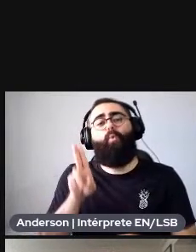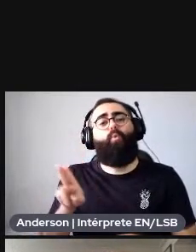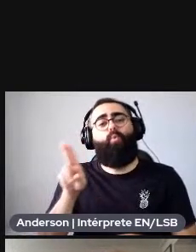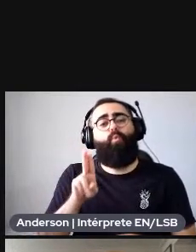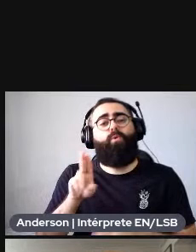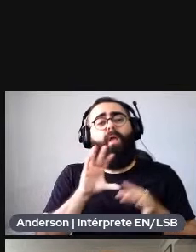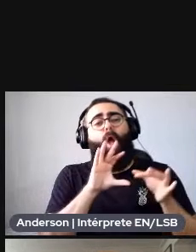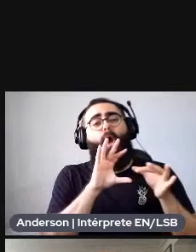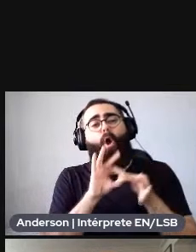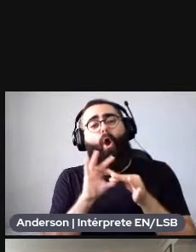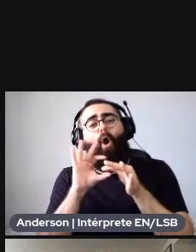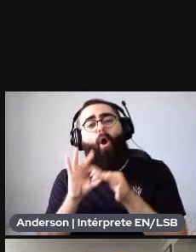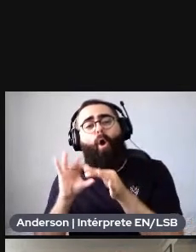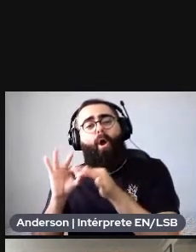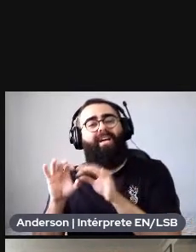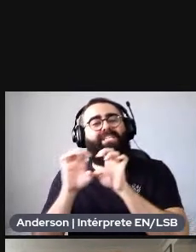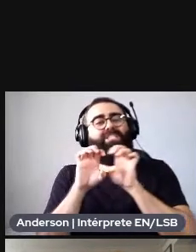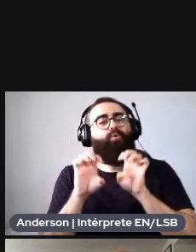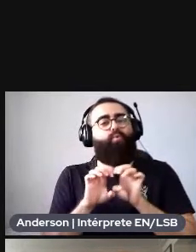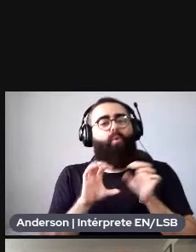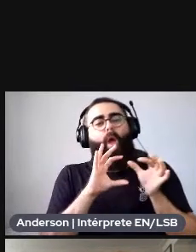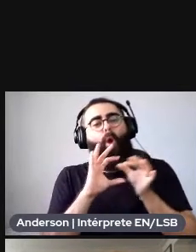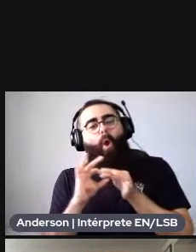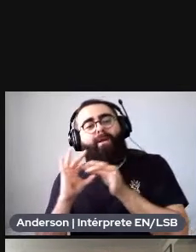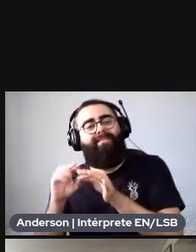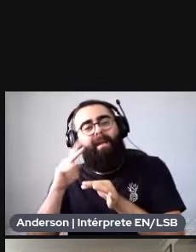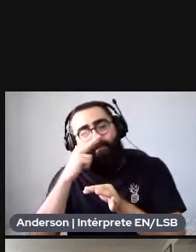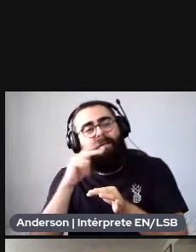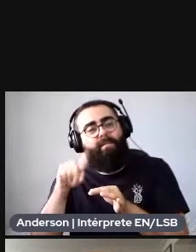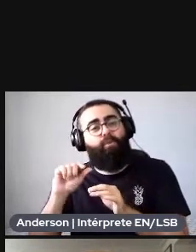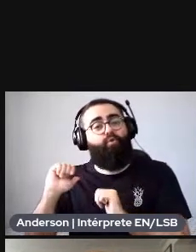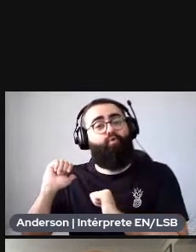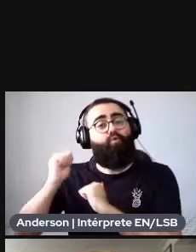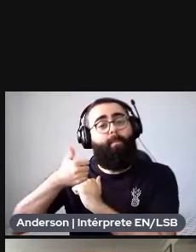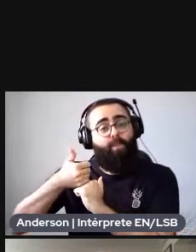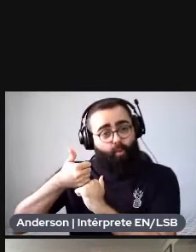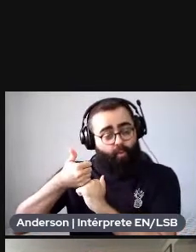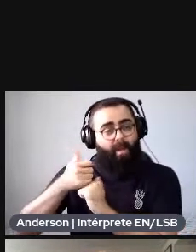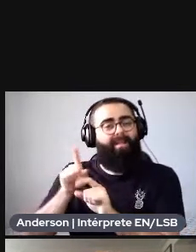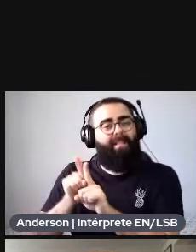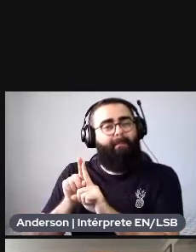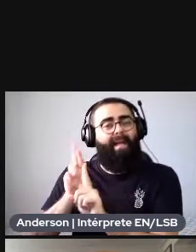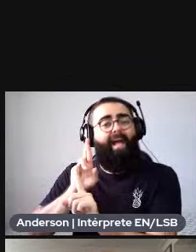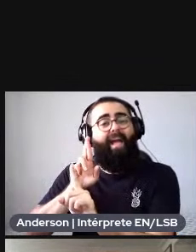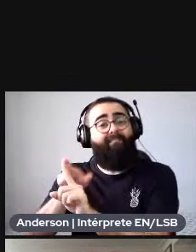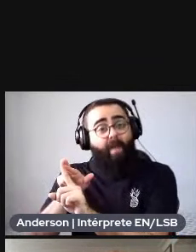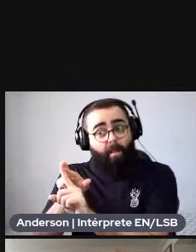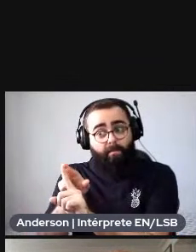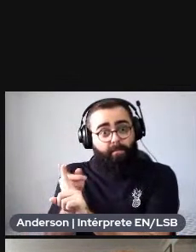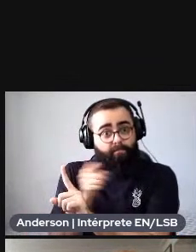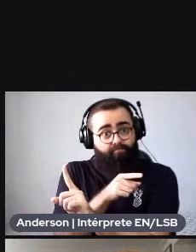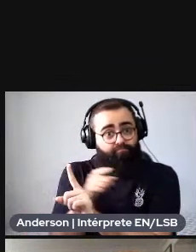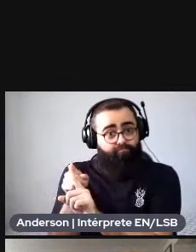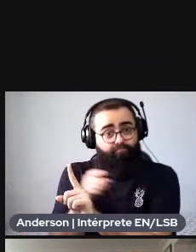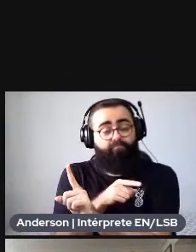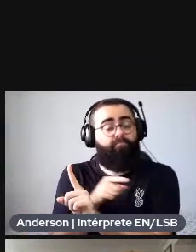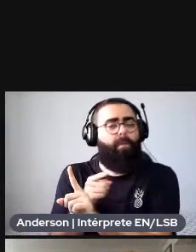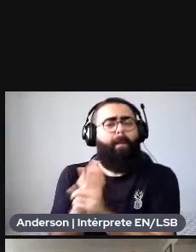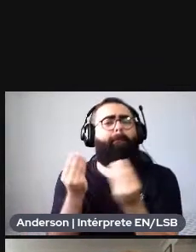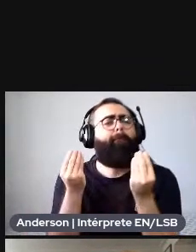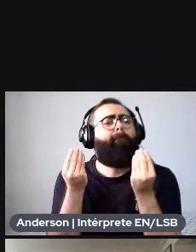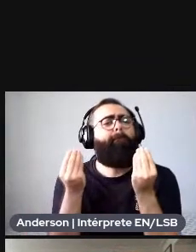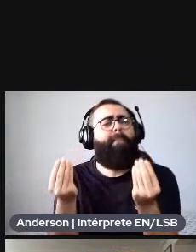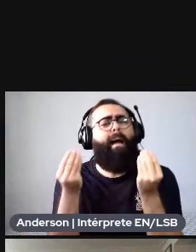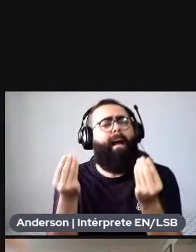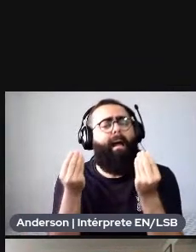estruturas de coesão gramatical, como a substituição e a referência, como forma de